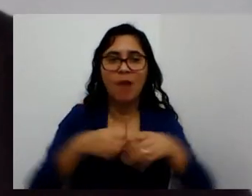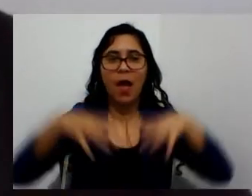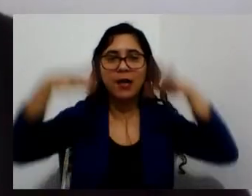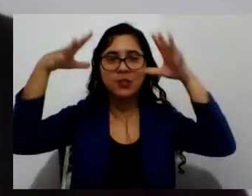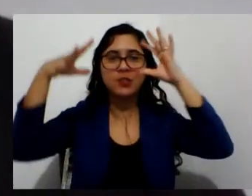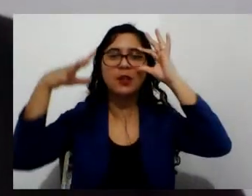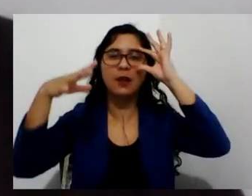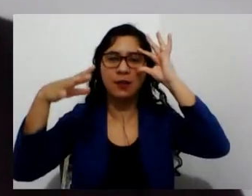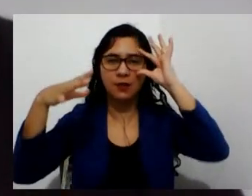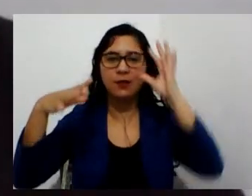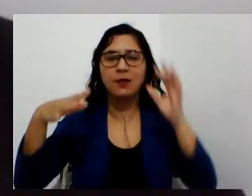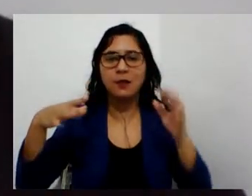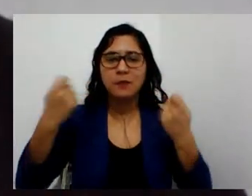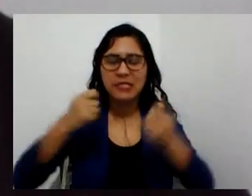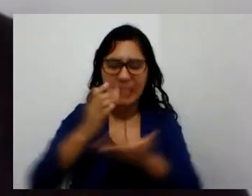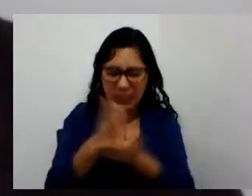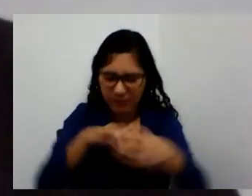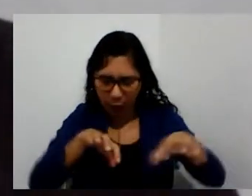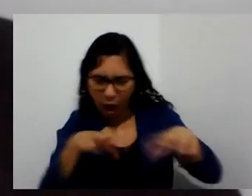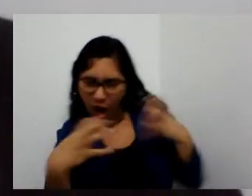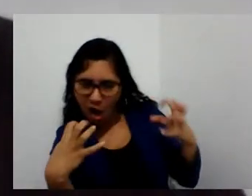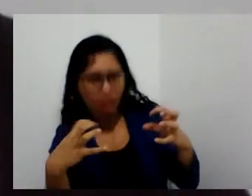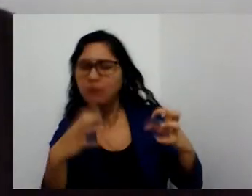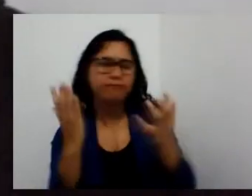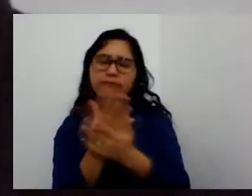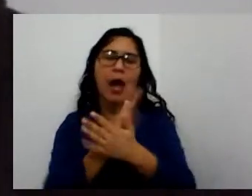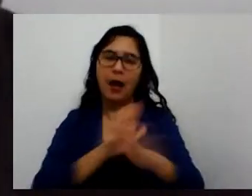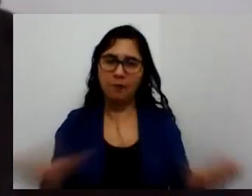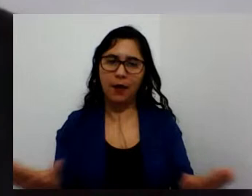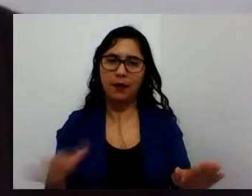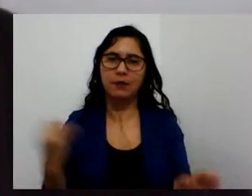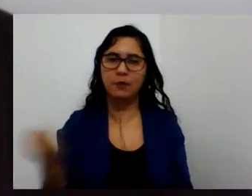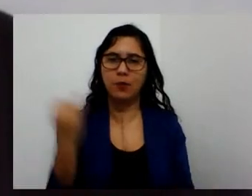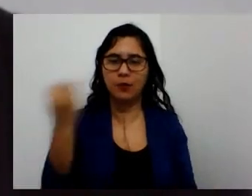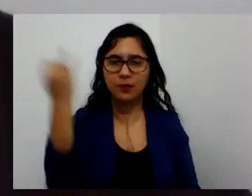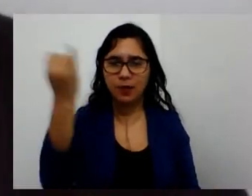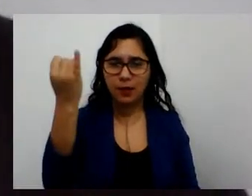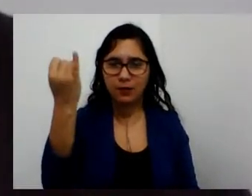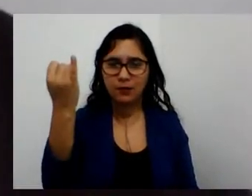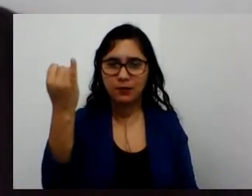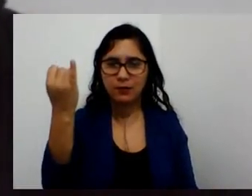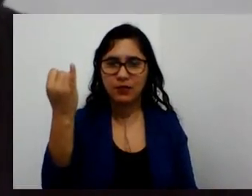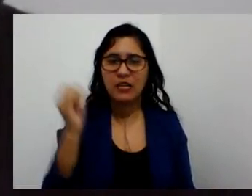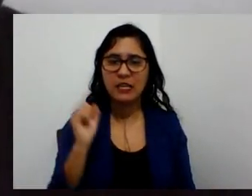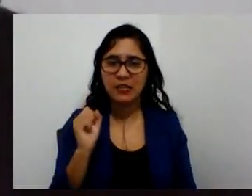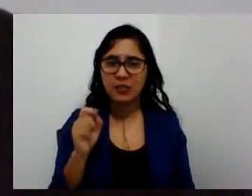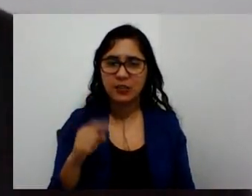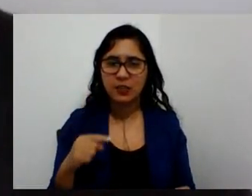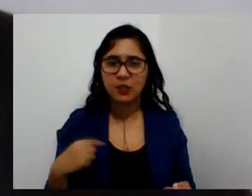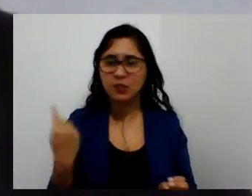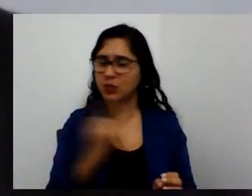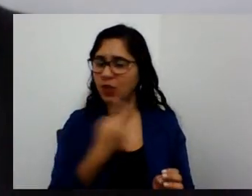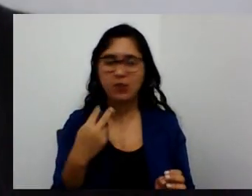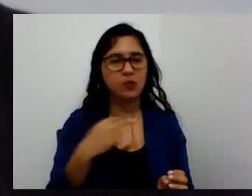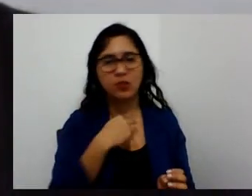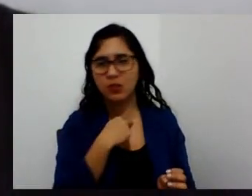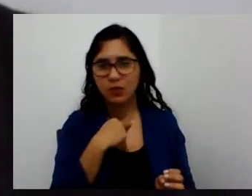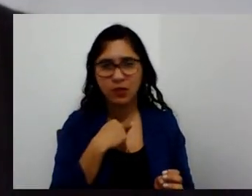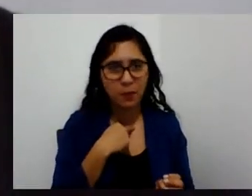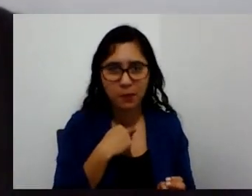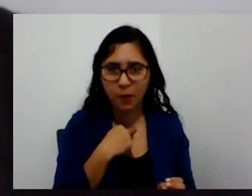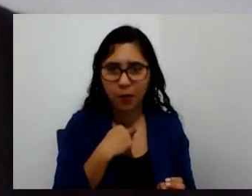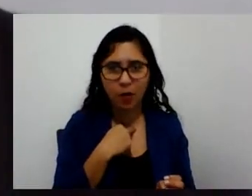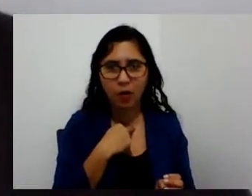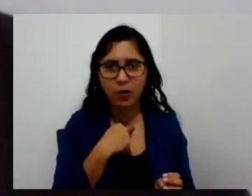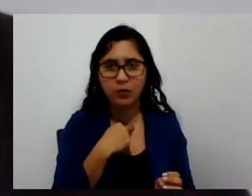que acabar com a divisão interna. Isso é fundamental. Se nós nunca vamos sair onde estamos, nós não podemos ignorar